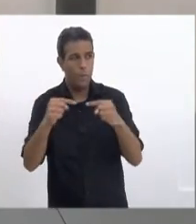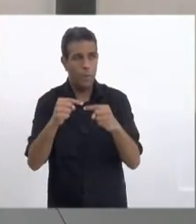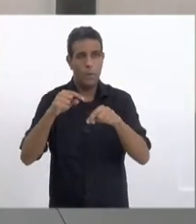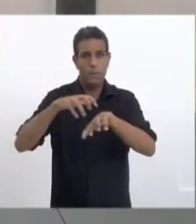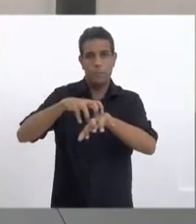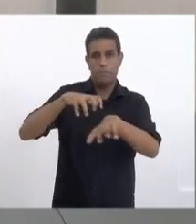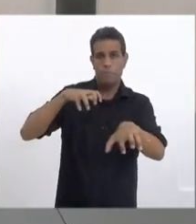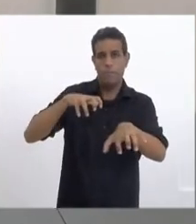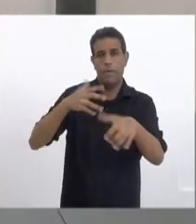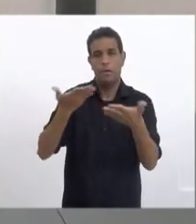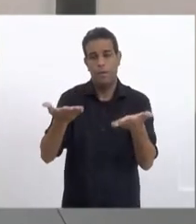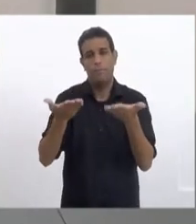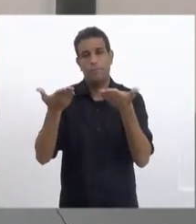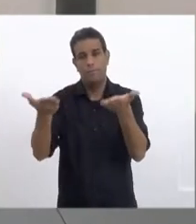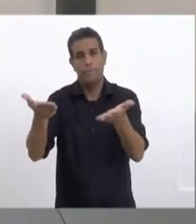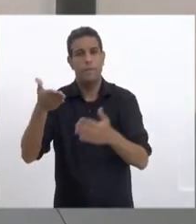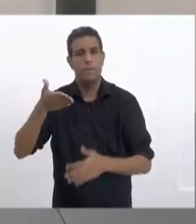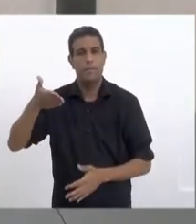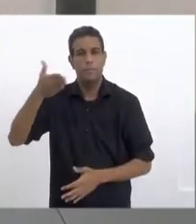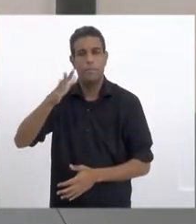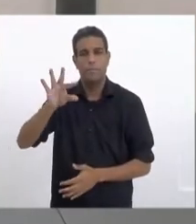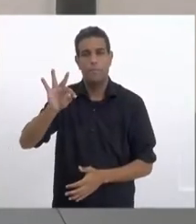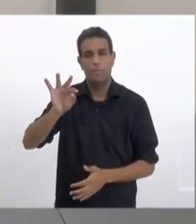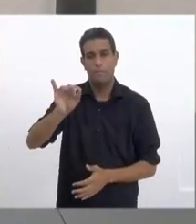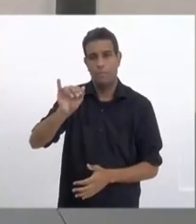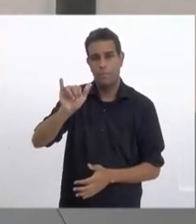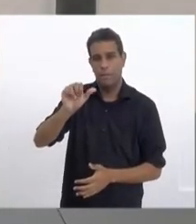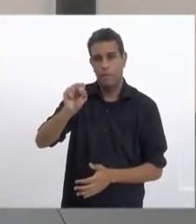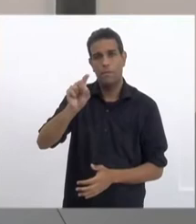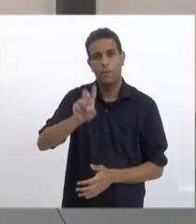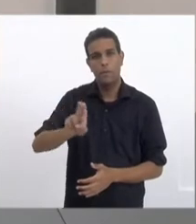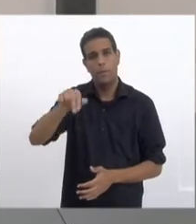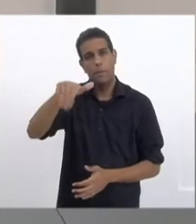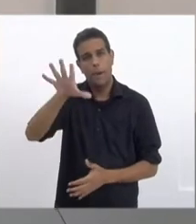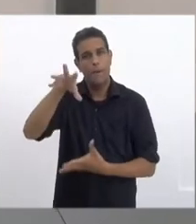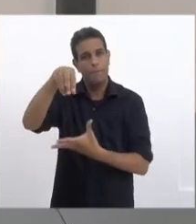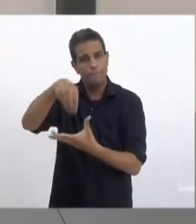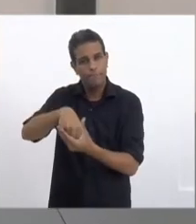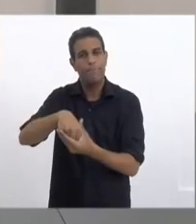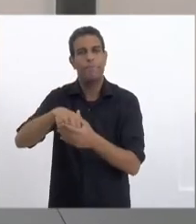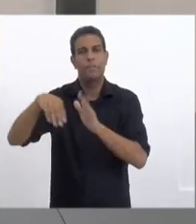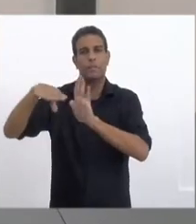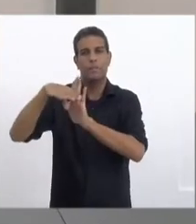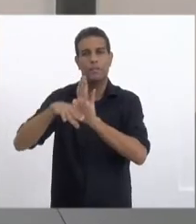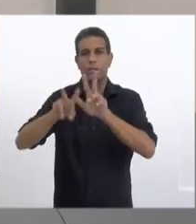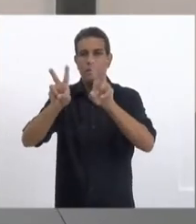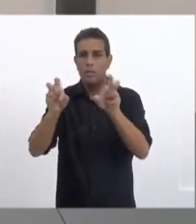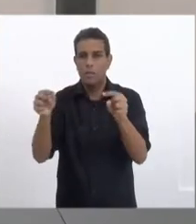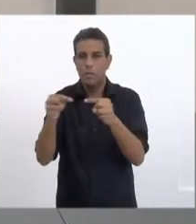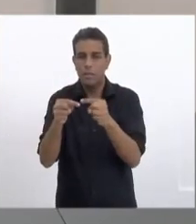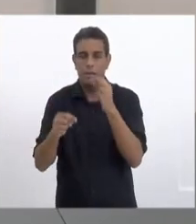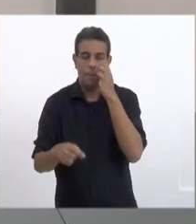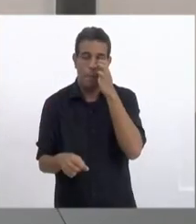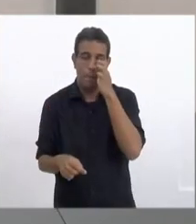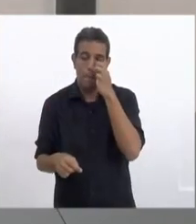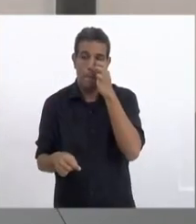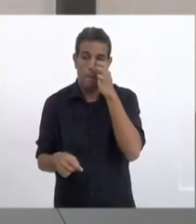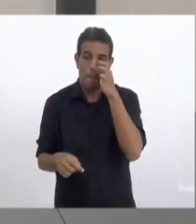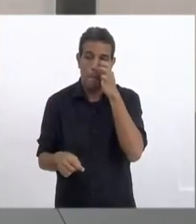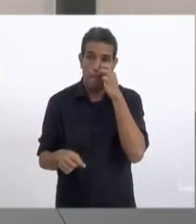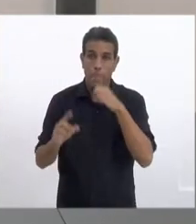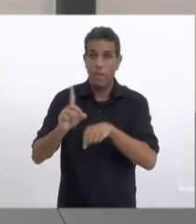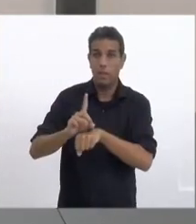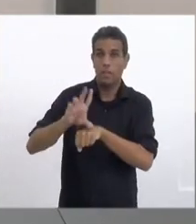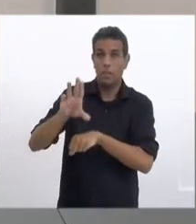híbrida. Gostaria aqui de passar a palavra para que ela possa fazer o uso em cima do nosso tema. Doutora, muito bom